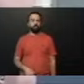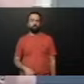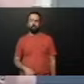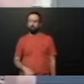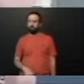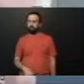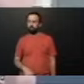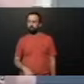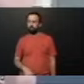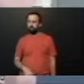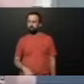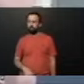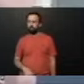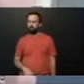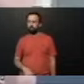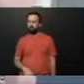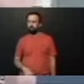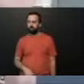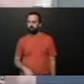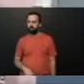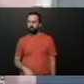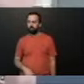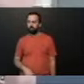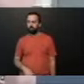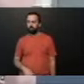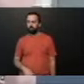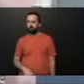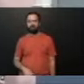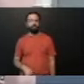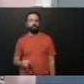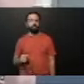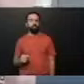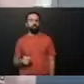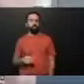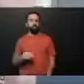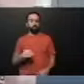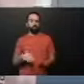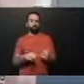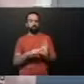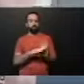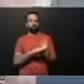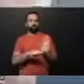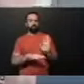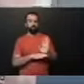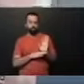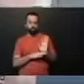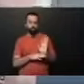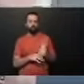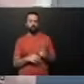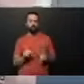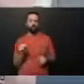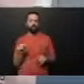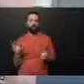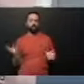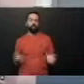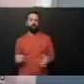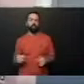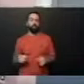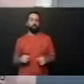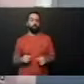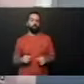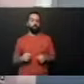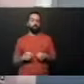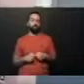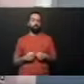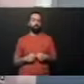Isto. E aí, na receita, vem a outra parte, que é o modo de fazer, o